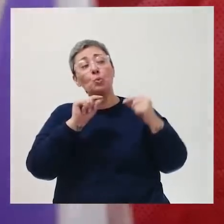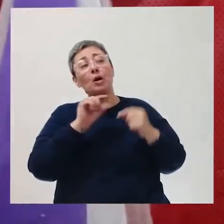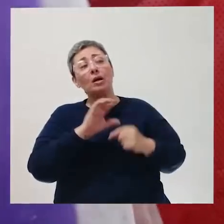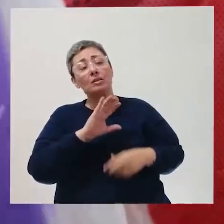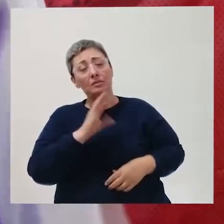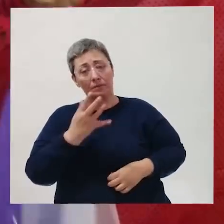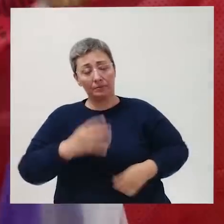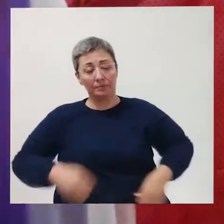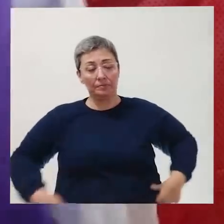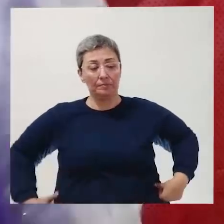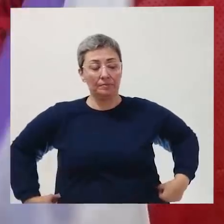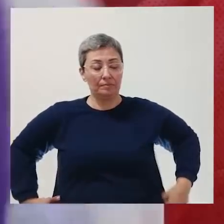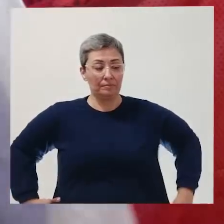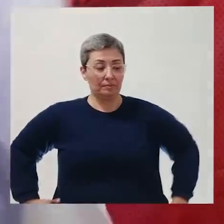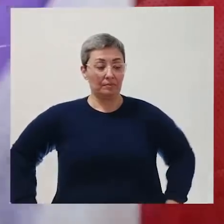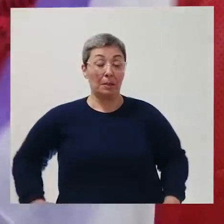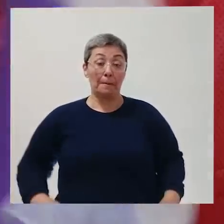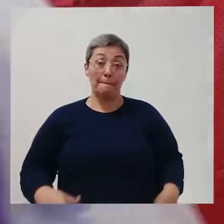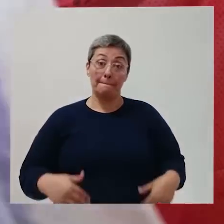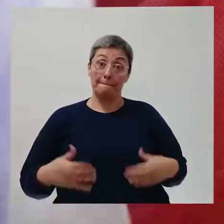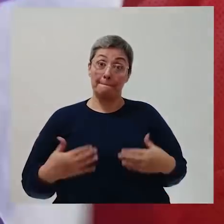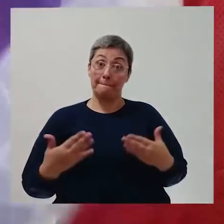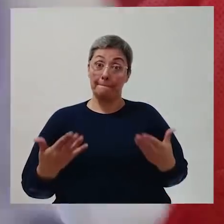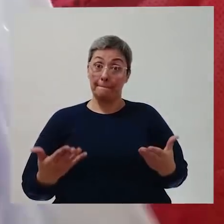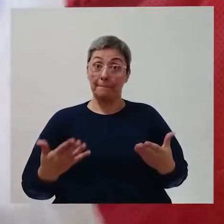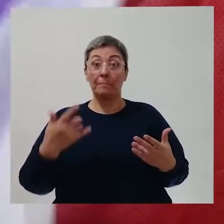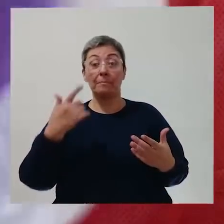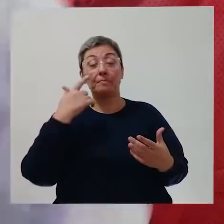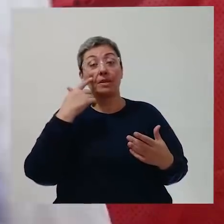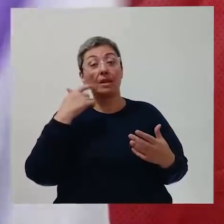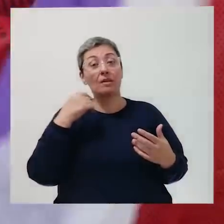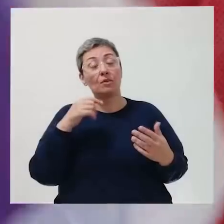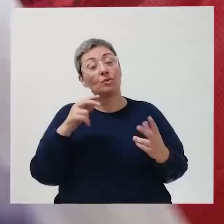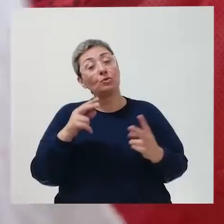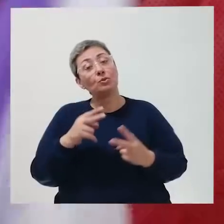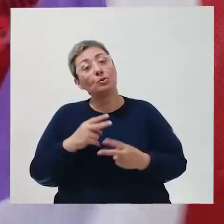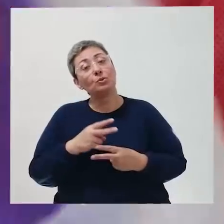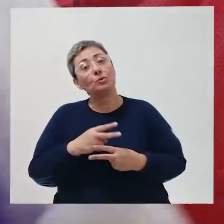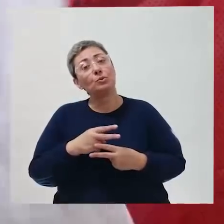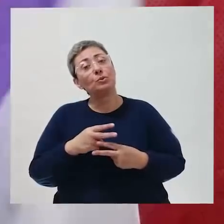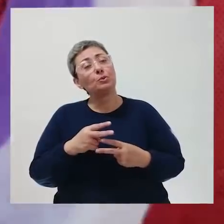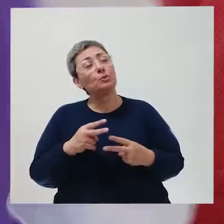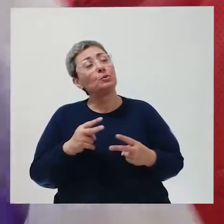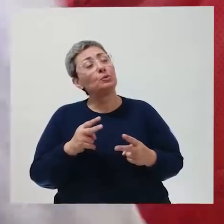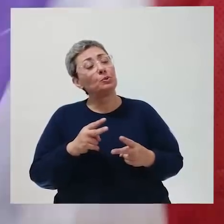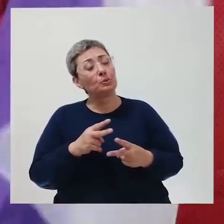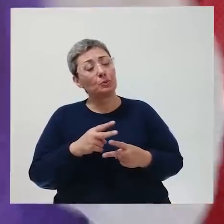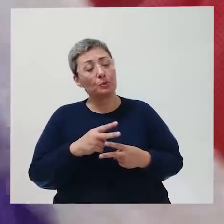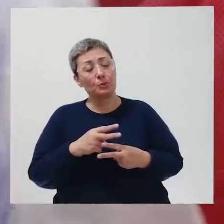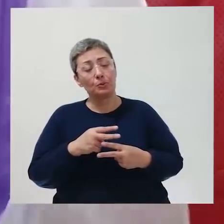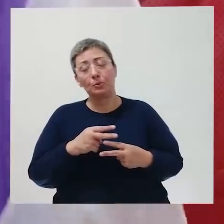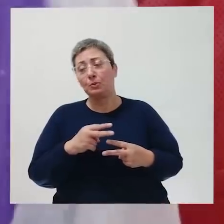situação. Mas aí ele veio de mansinho, sem tanta